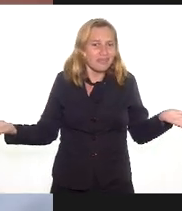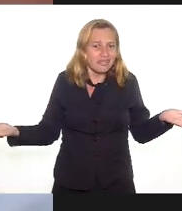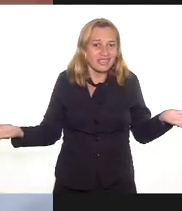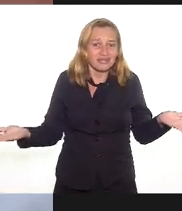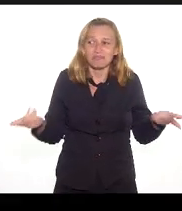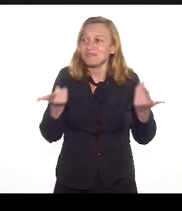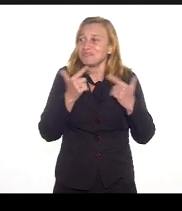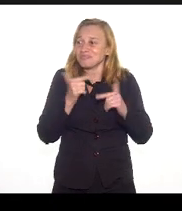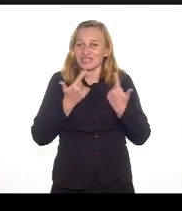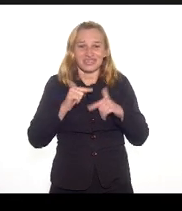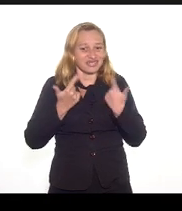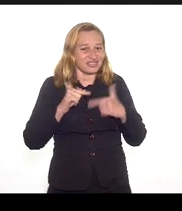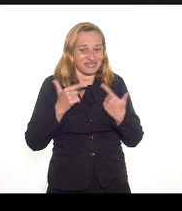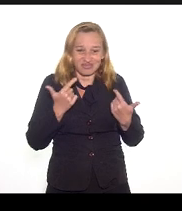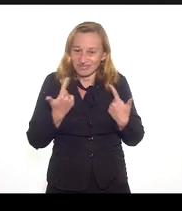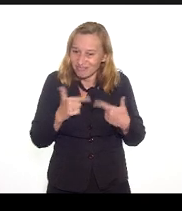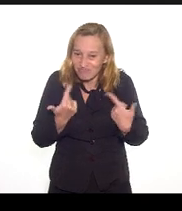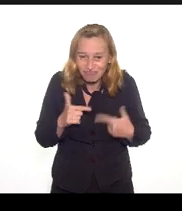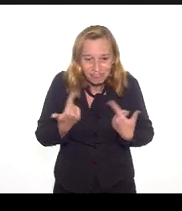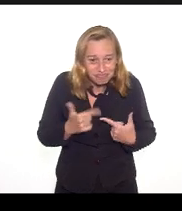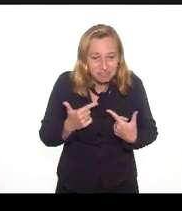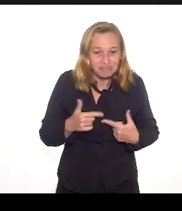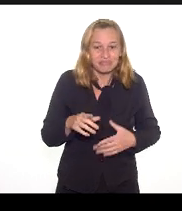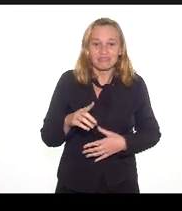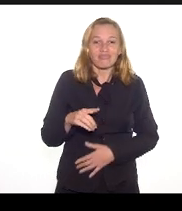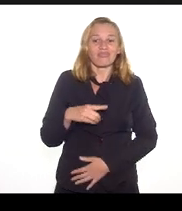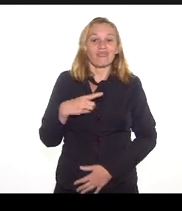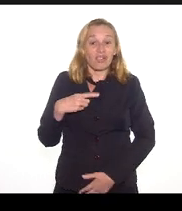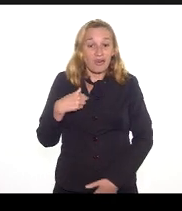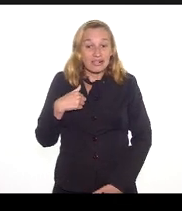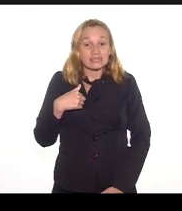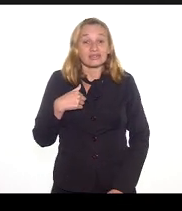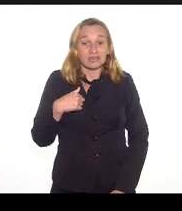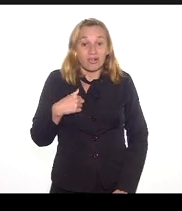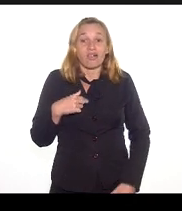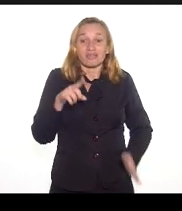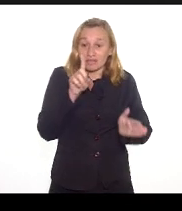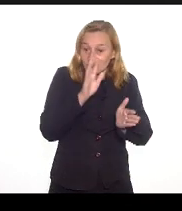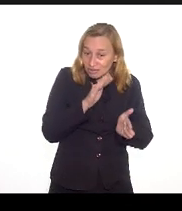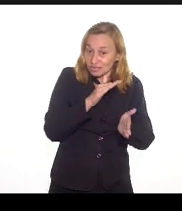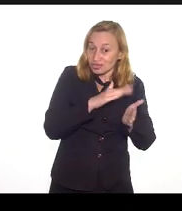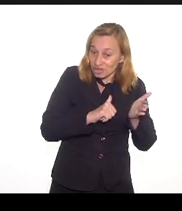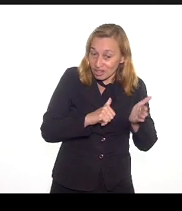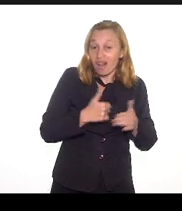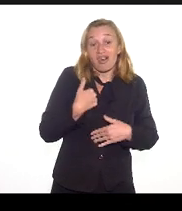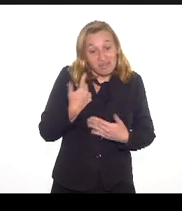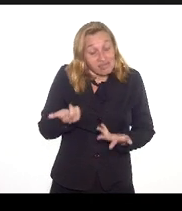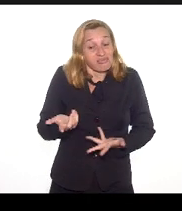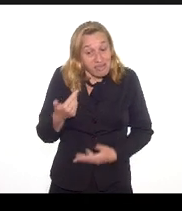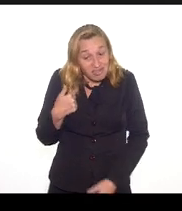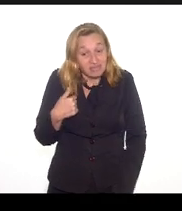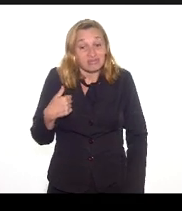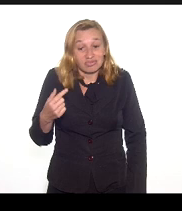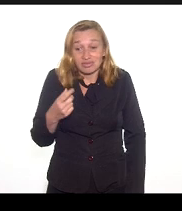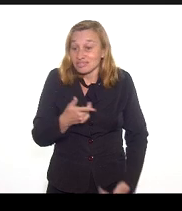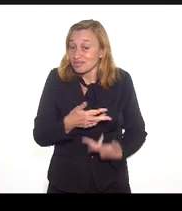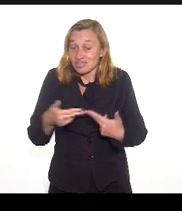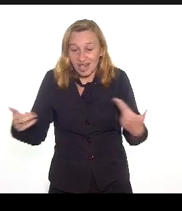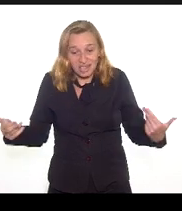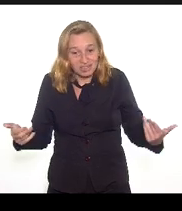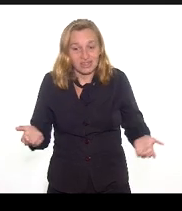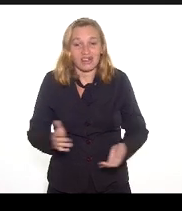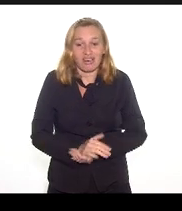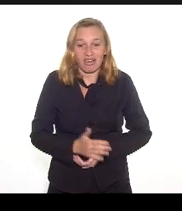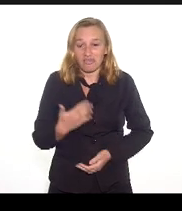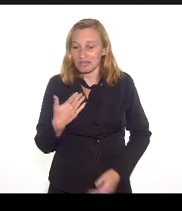ó. Então, deputado Luiz Paulo. Nomeada e exonerada. Deputado Luiz Paulo. Várias vezes. Me permite uma